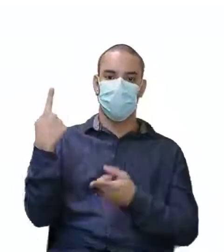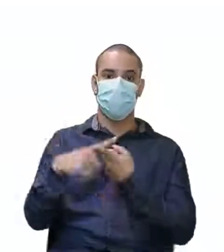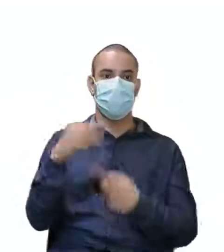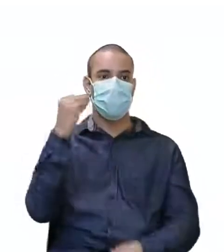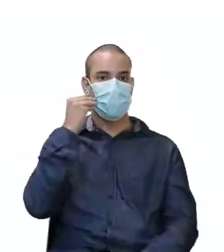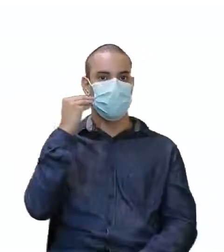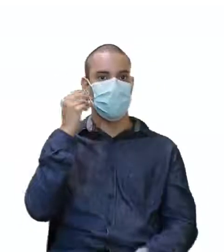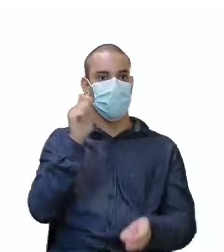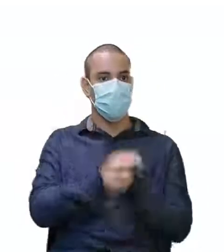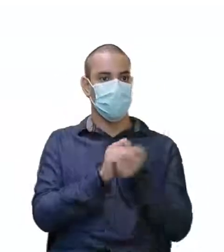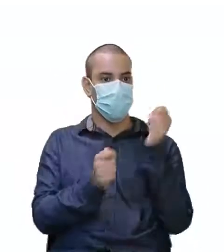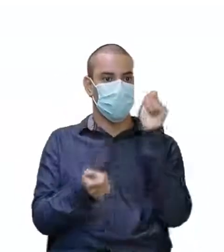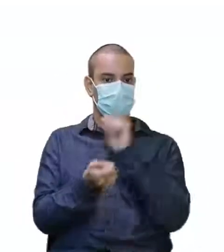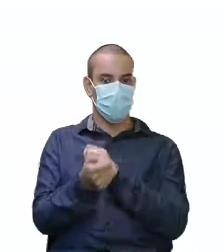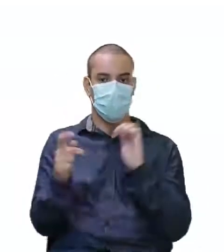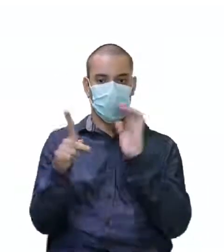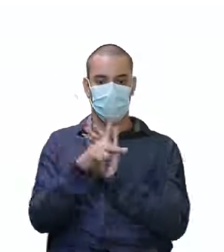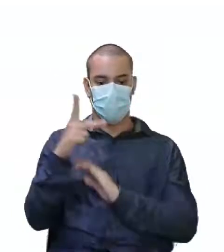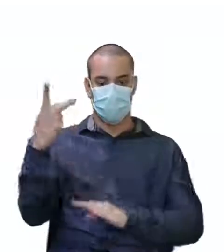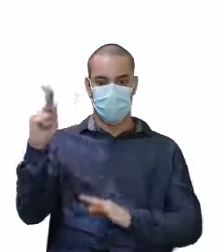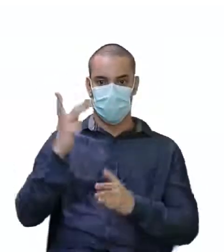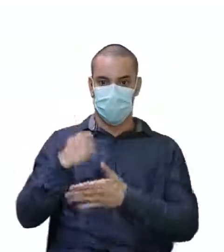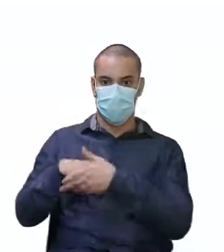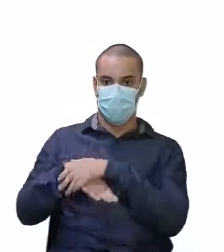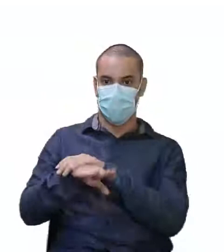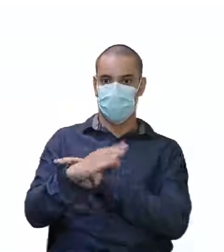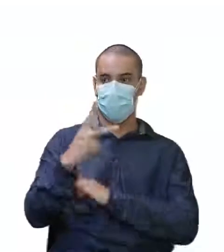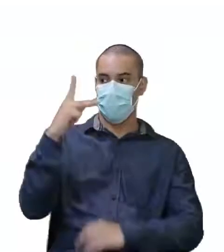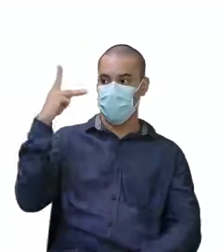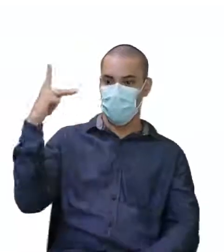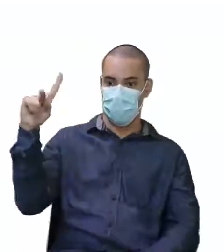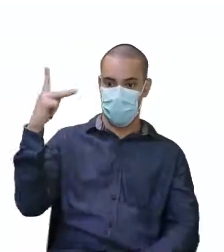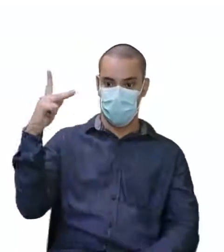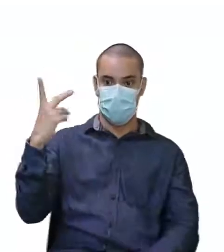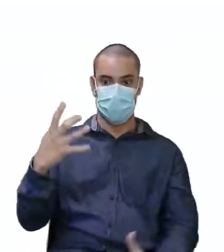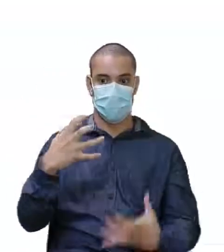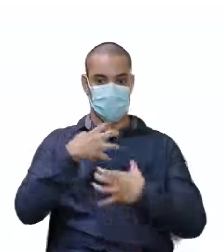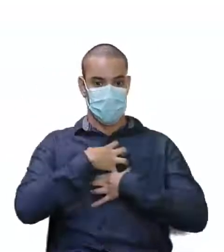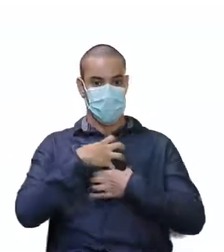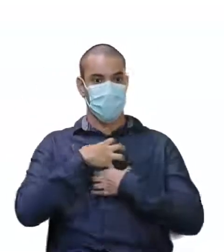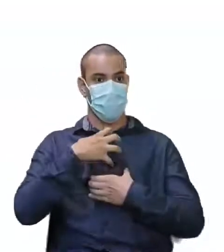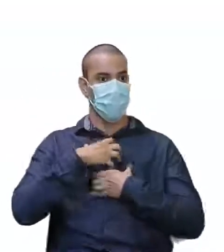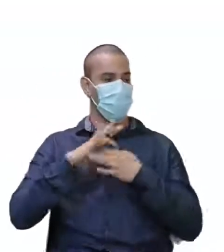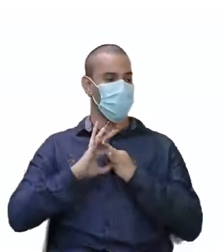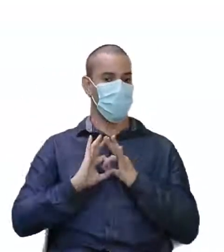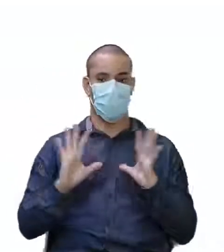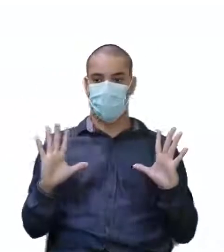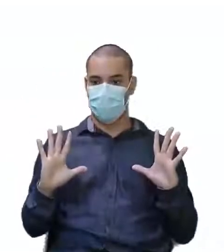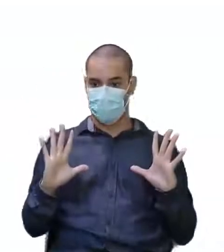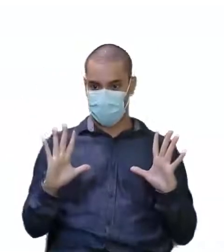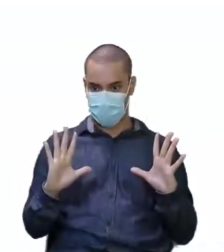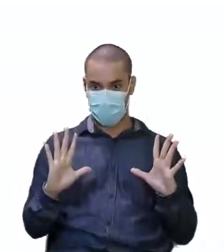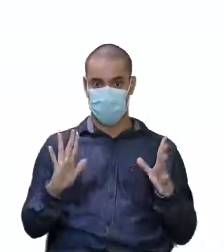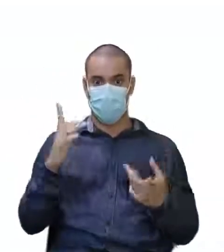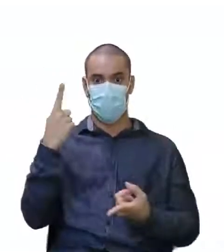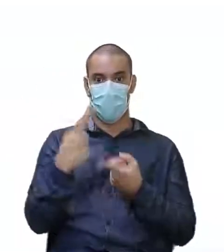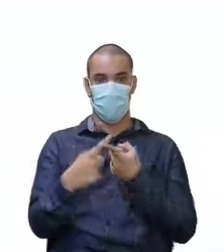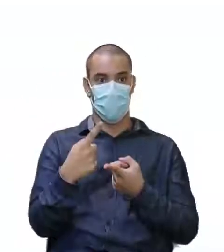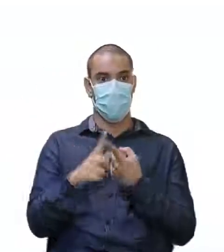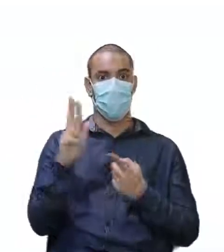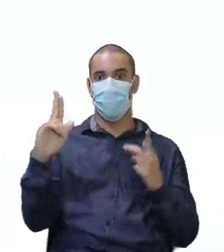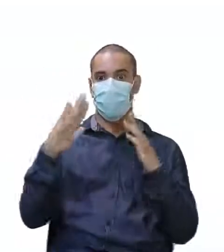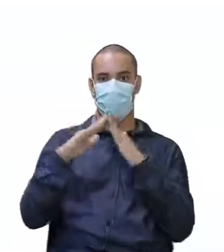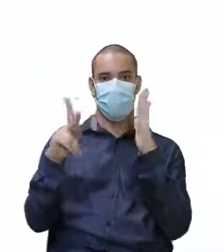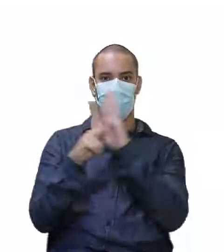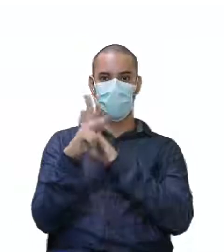tentar reproduzir o hábitat dele para que ele se sinta o mais à vontade possível, uma vez que não é a